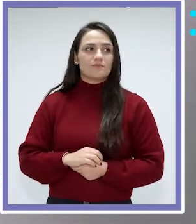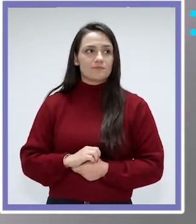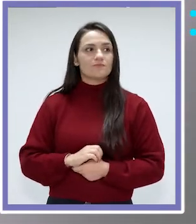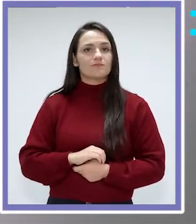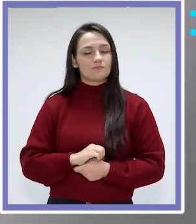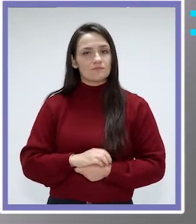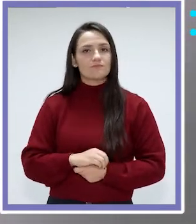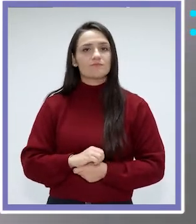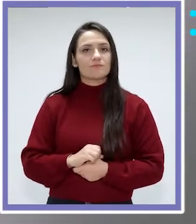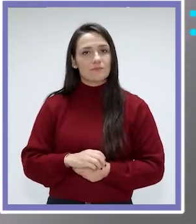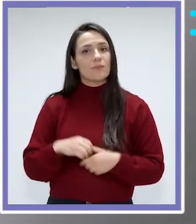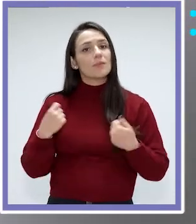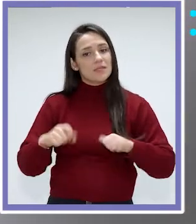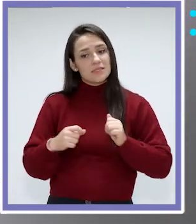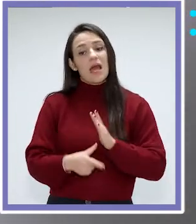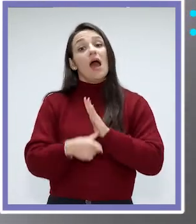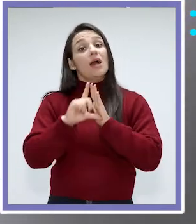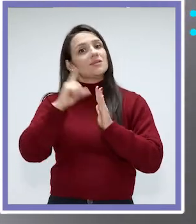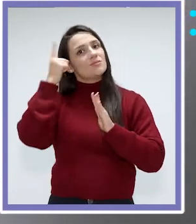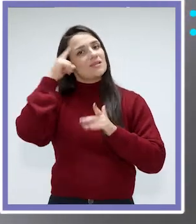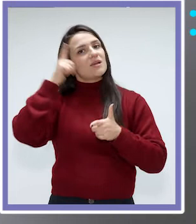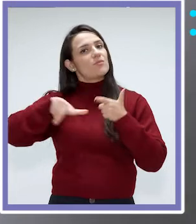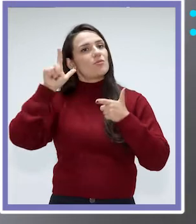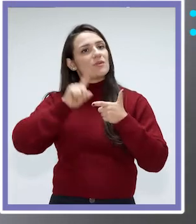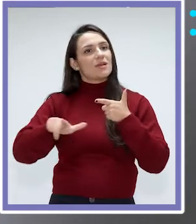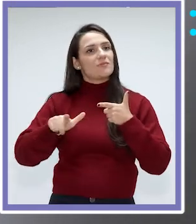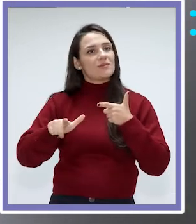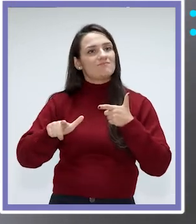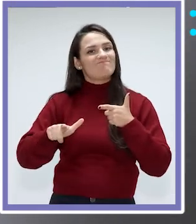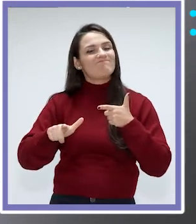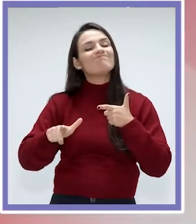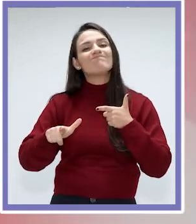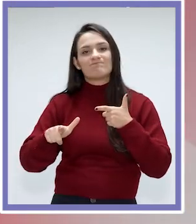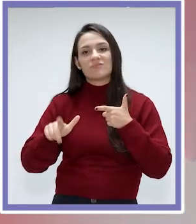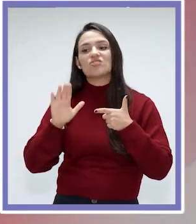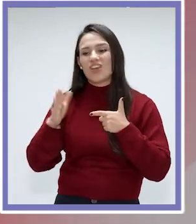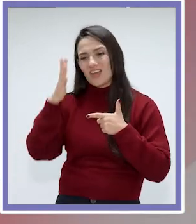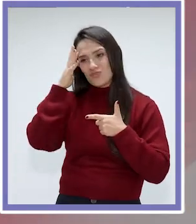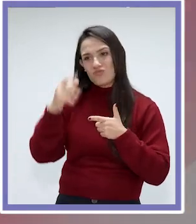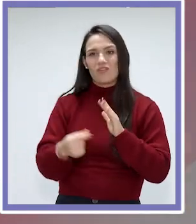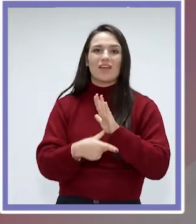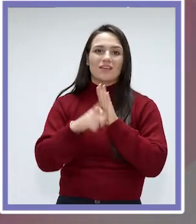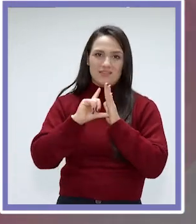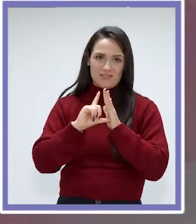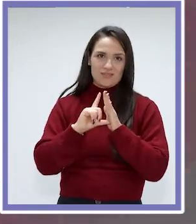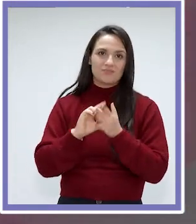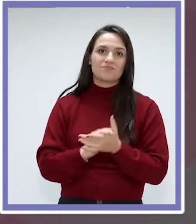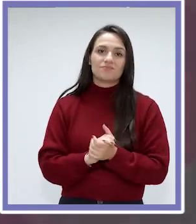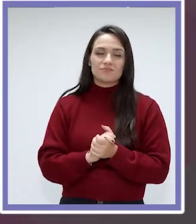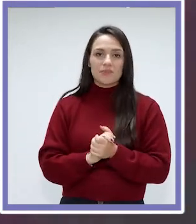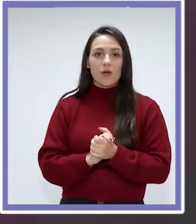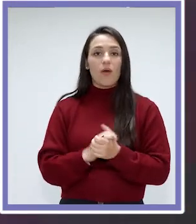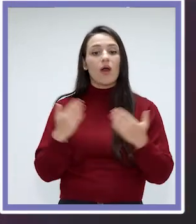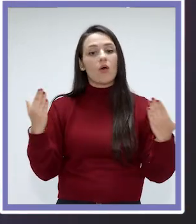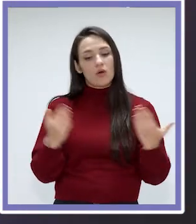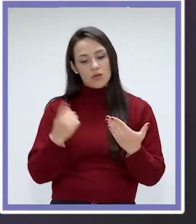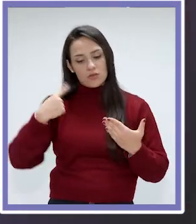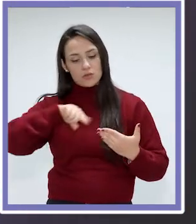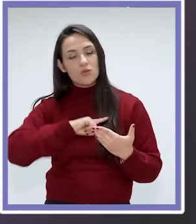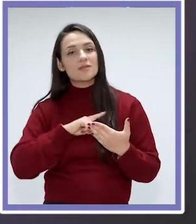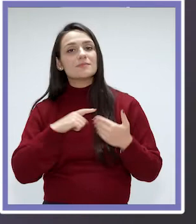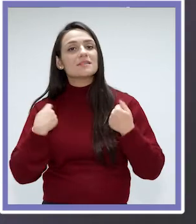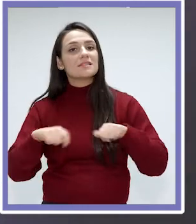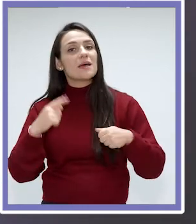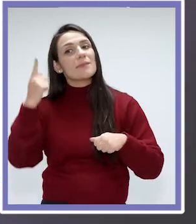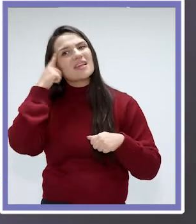que os problemas não se agravem, e também pense isso em termos de oportunidades, né? Então, quais são as empresas